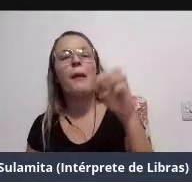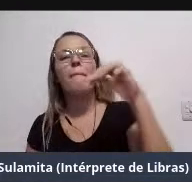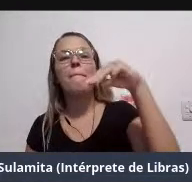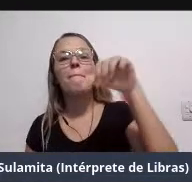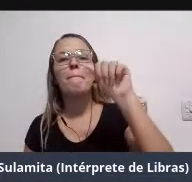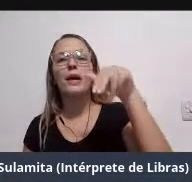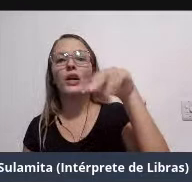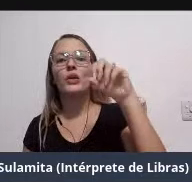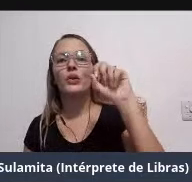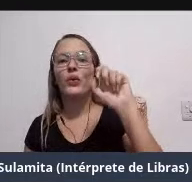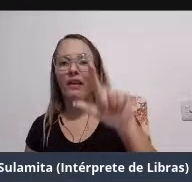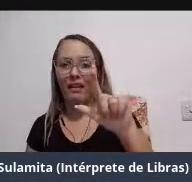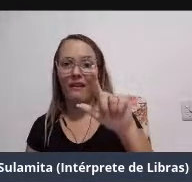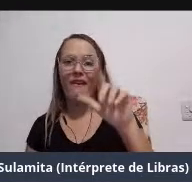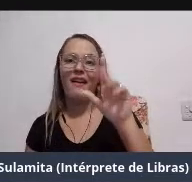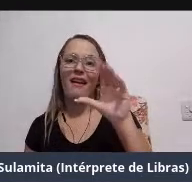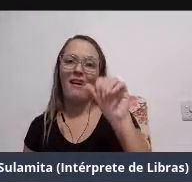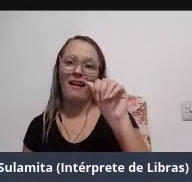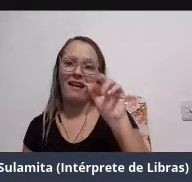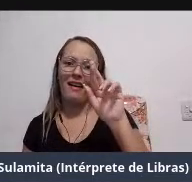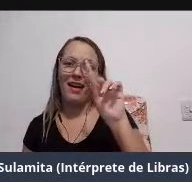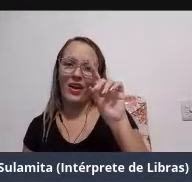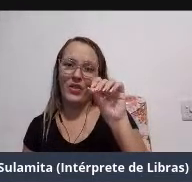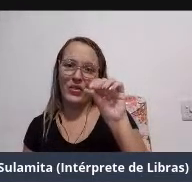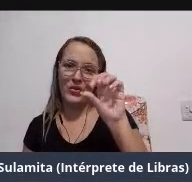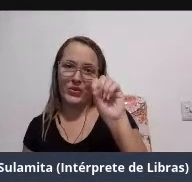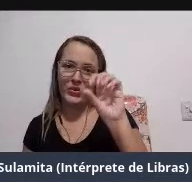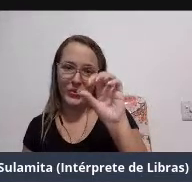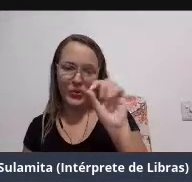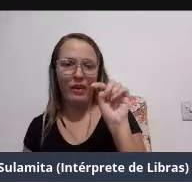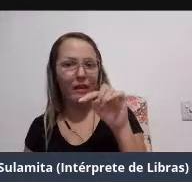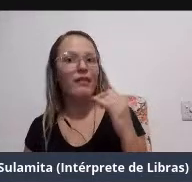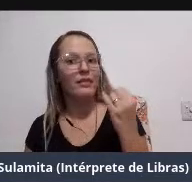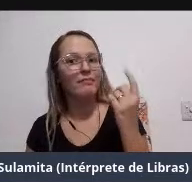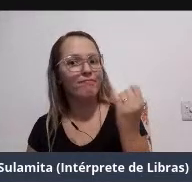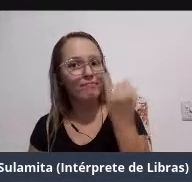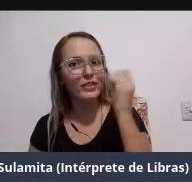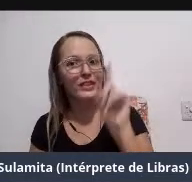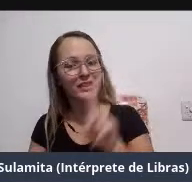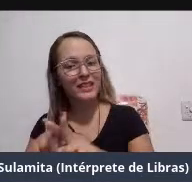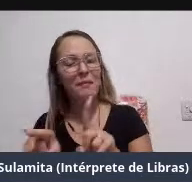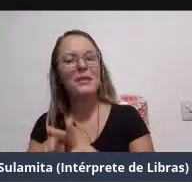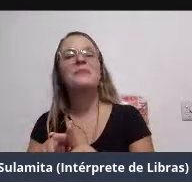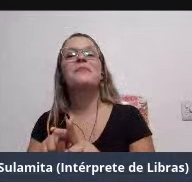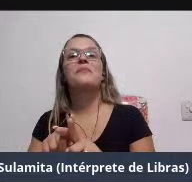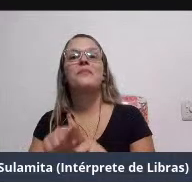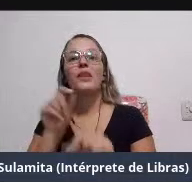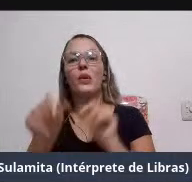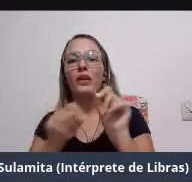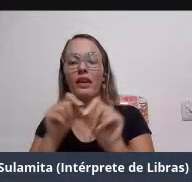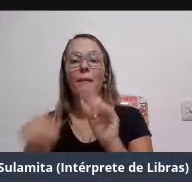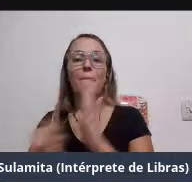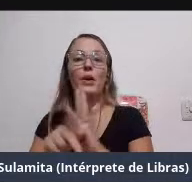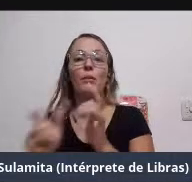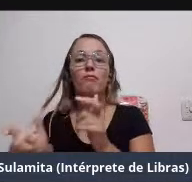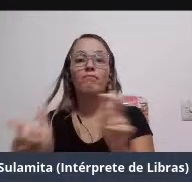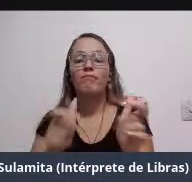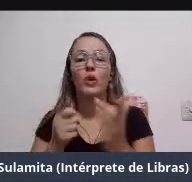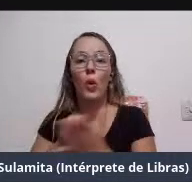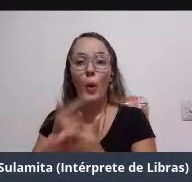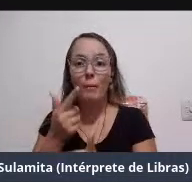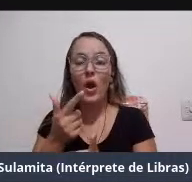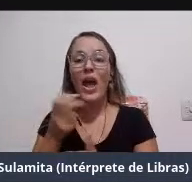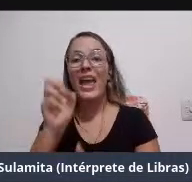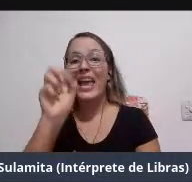ele foi deputado na Assembleia Geral do Rio de Janeiro. Ele era filho de um senhor de terras com uma ex-escrava,